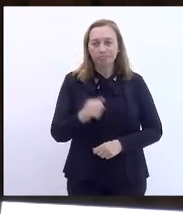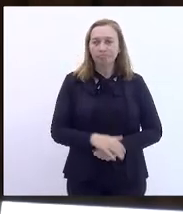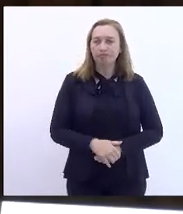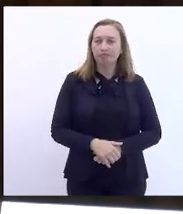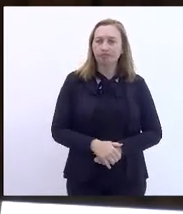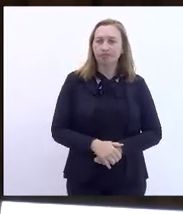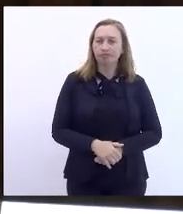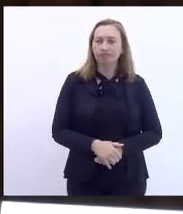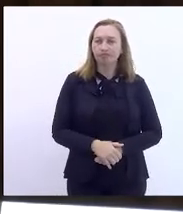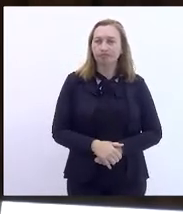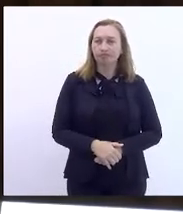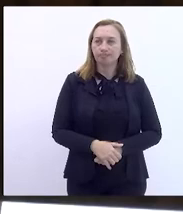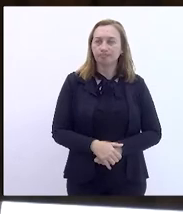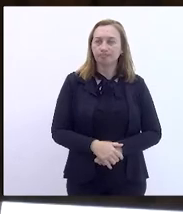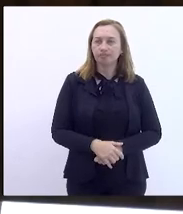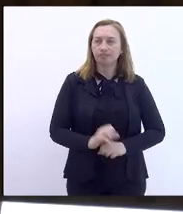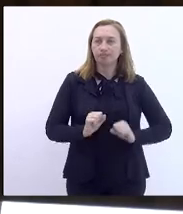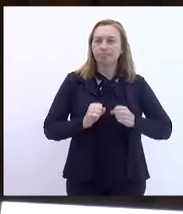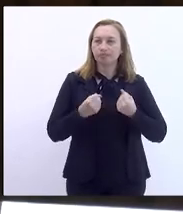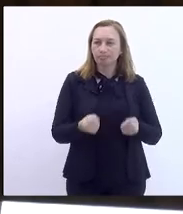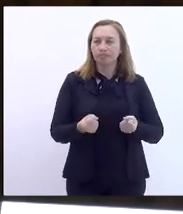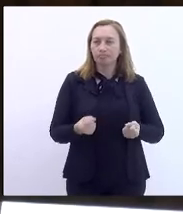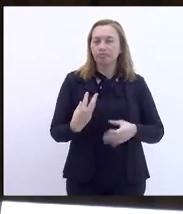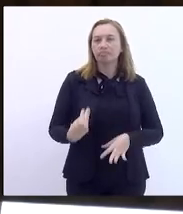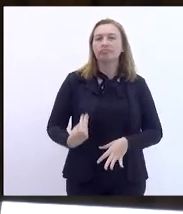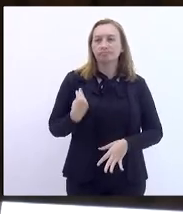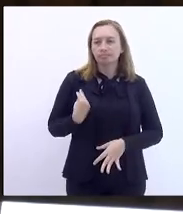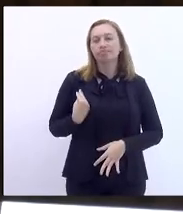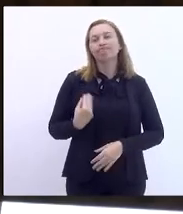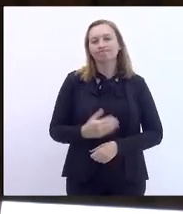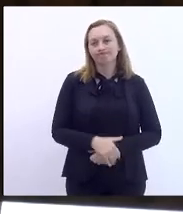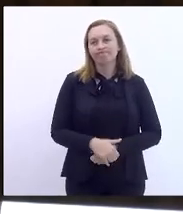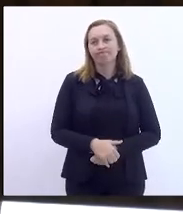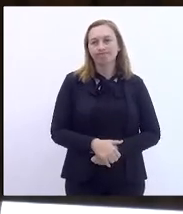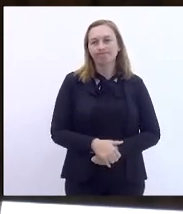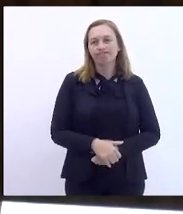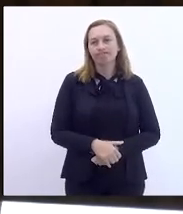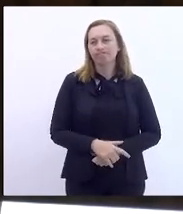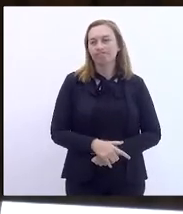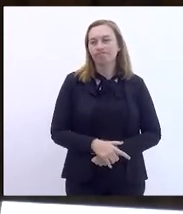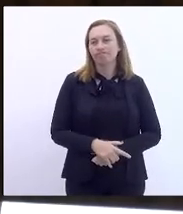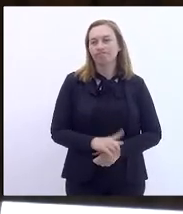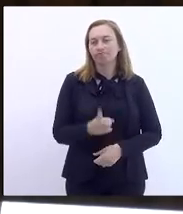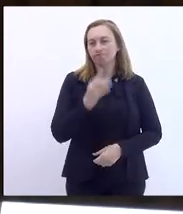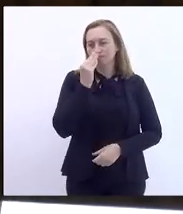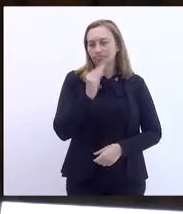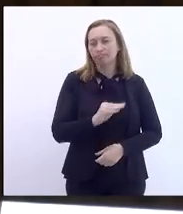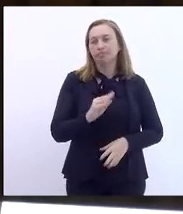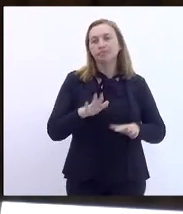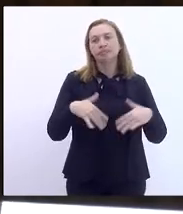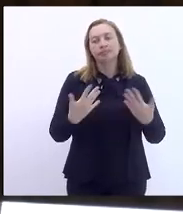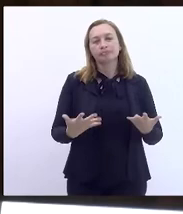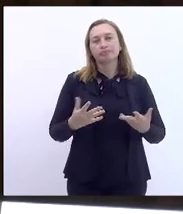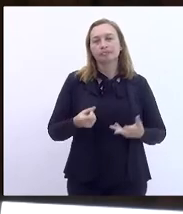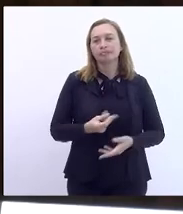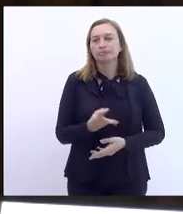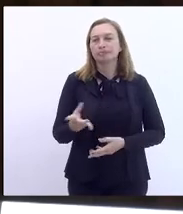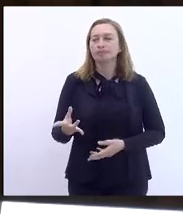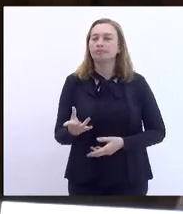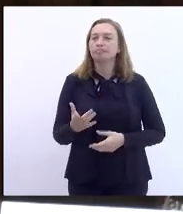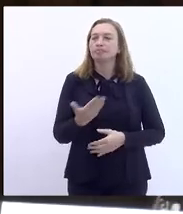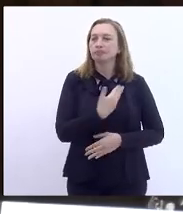gente Ah tá defendendo a possibilidade de vida e o seu gente não abre mão então enquanto